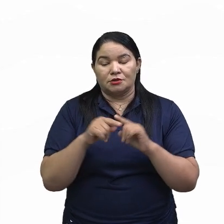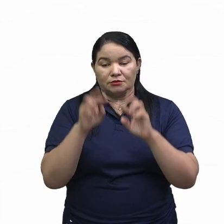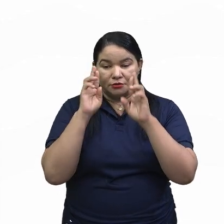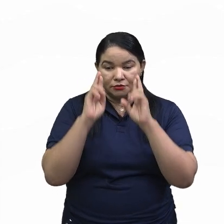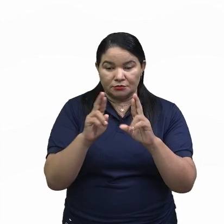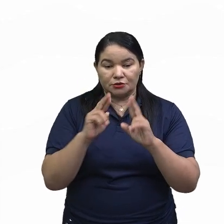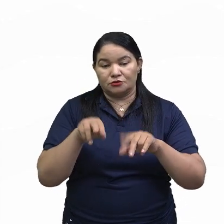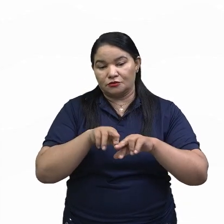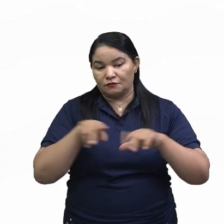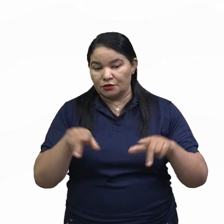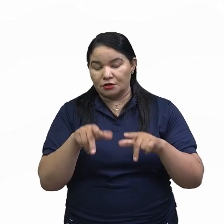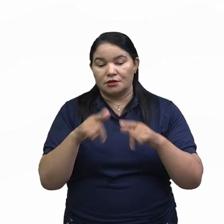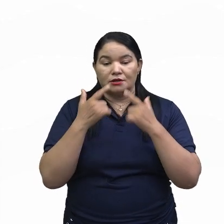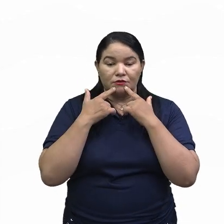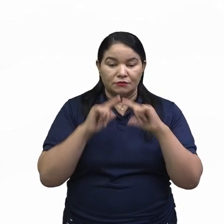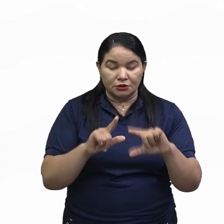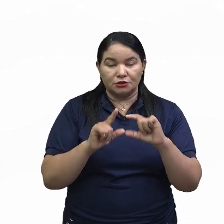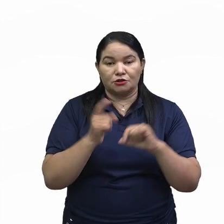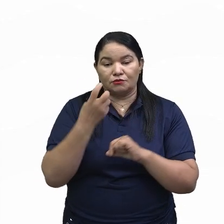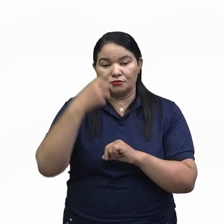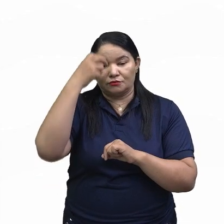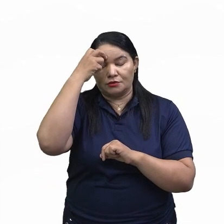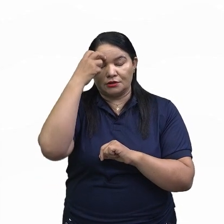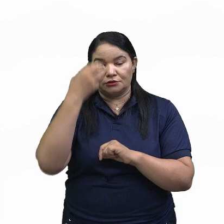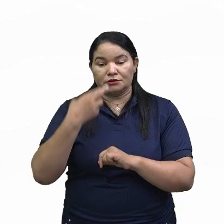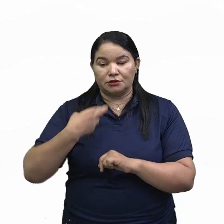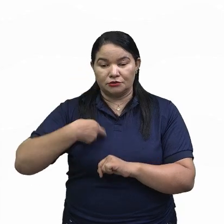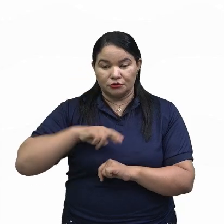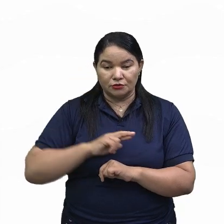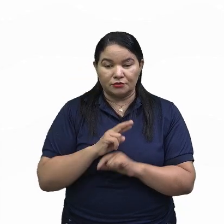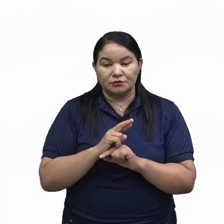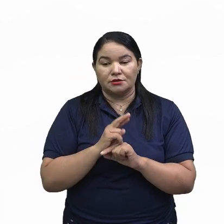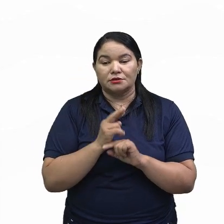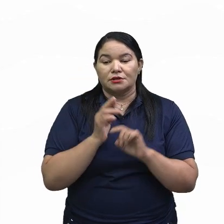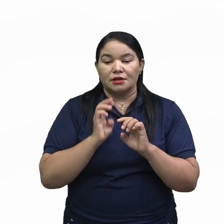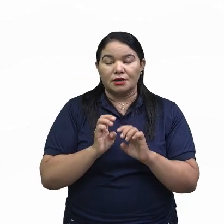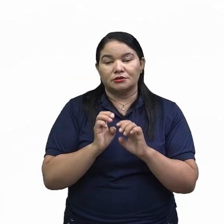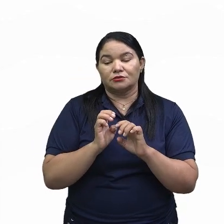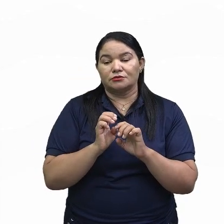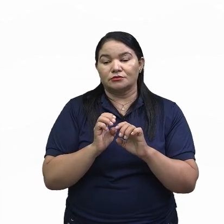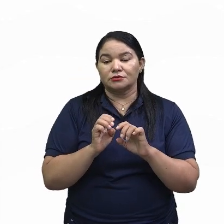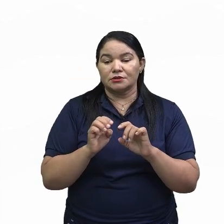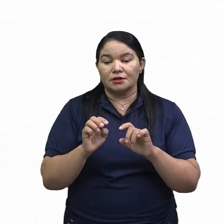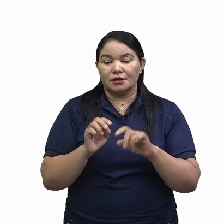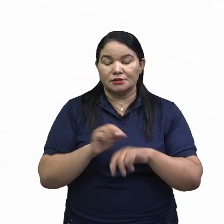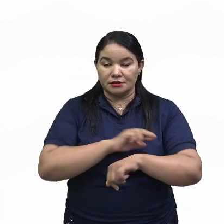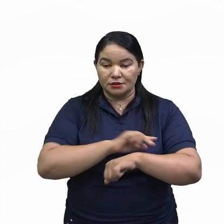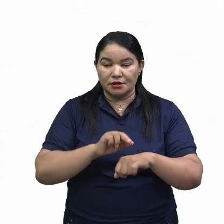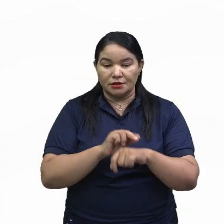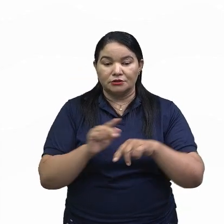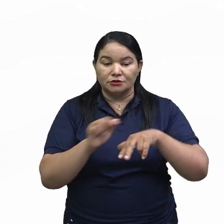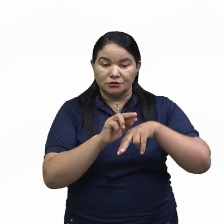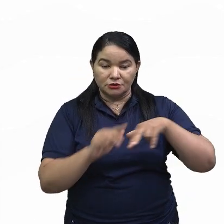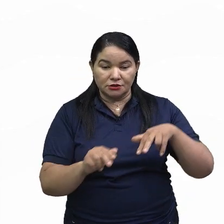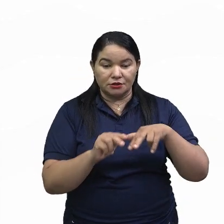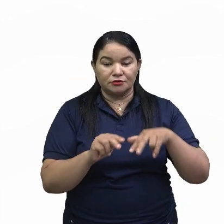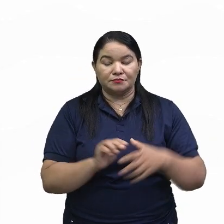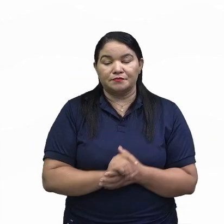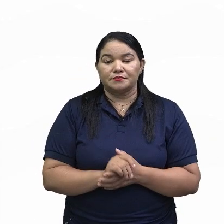respeito às diferenças linguísticas, culturais, religiosas, étnico-raciais,